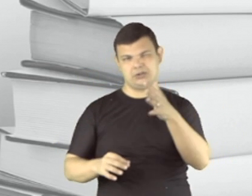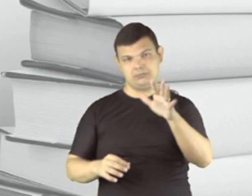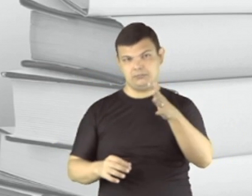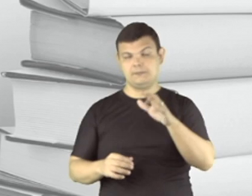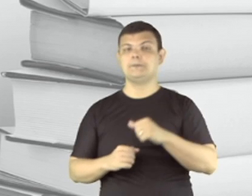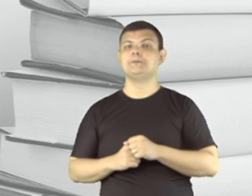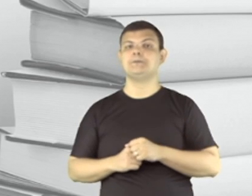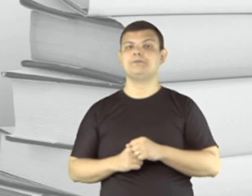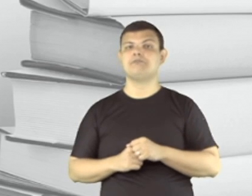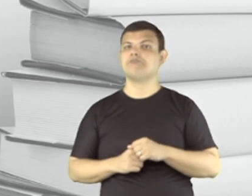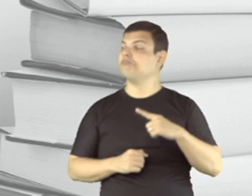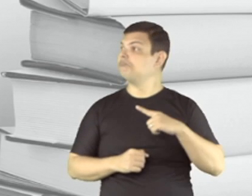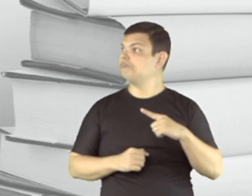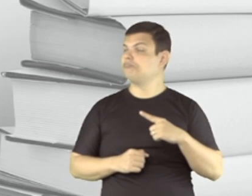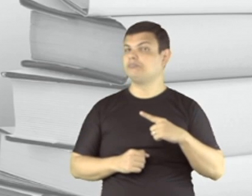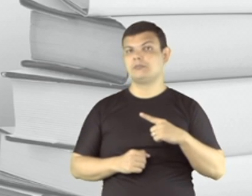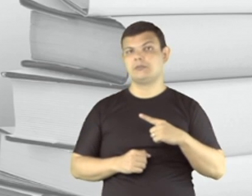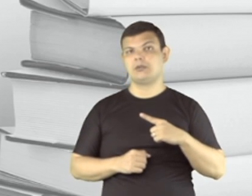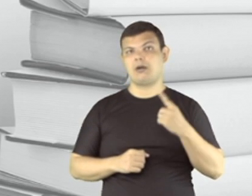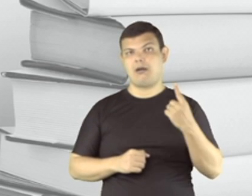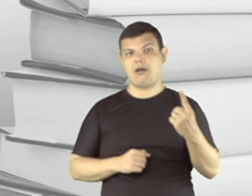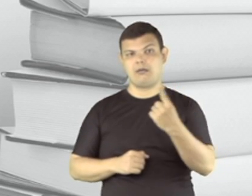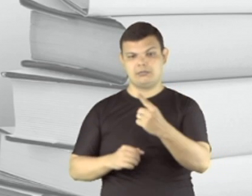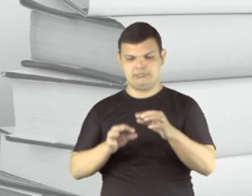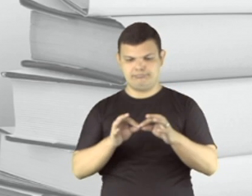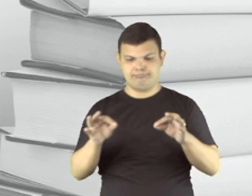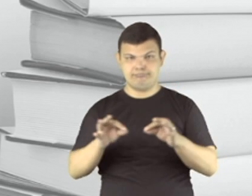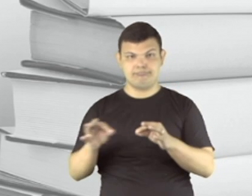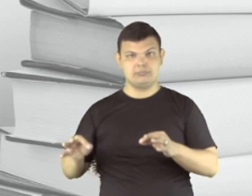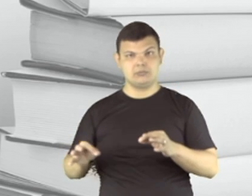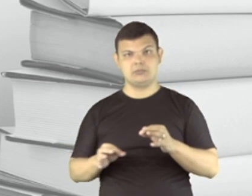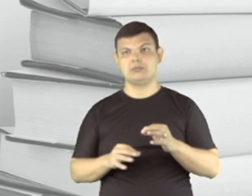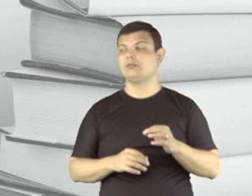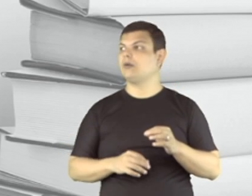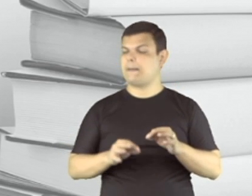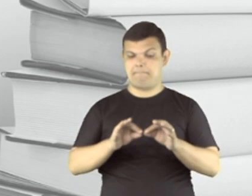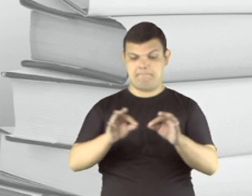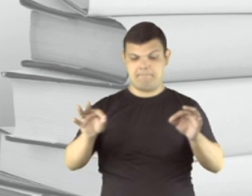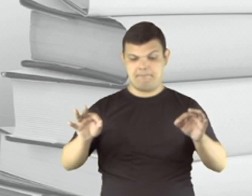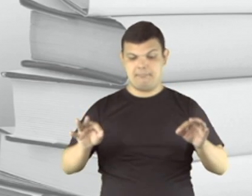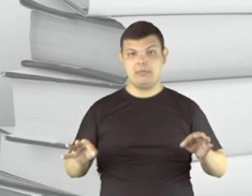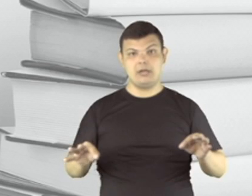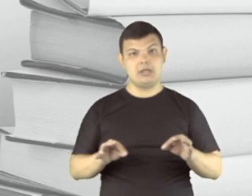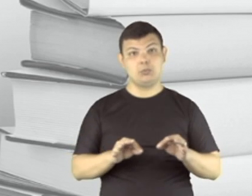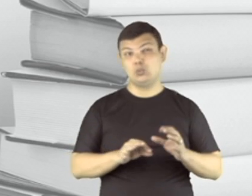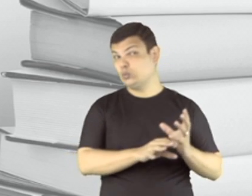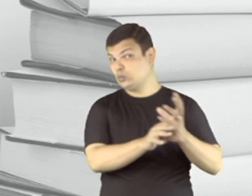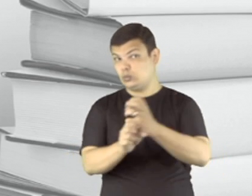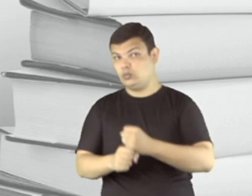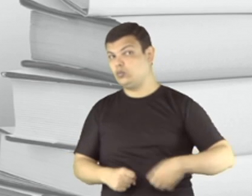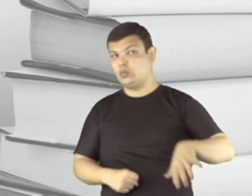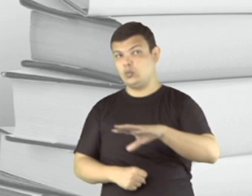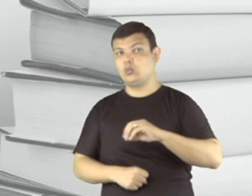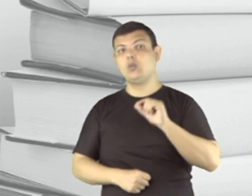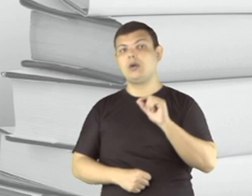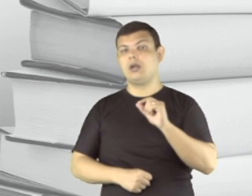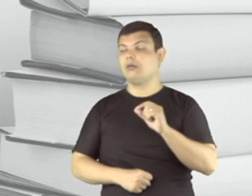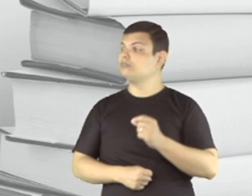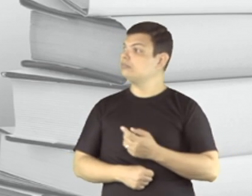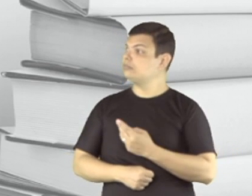de lado, de cada quadradinho desse, o perímetro dessa casa no total